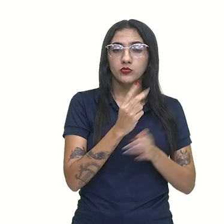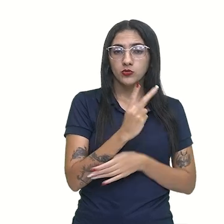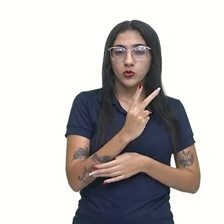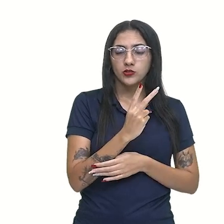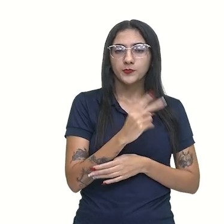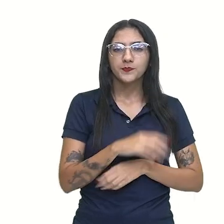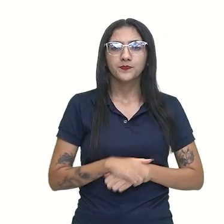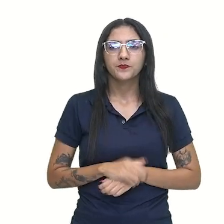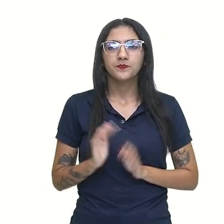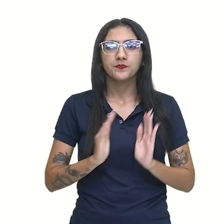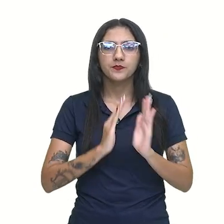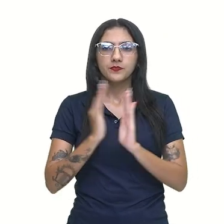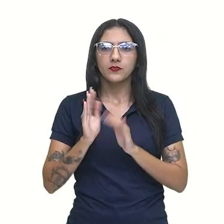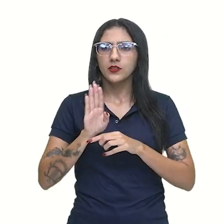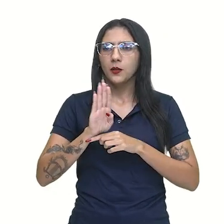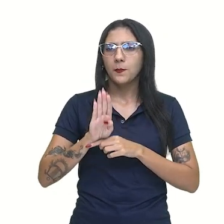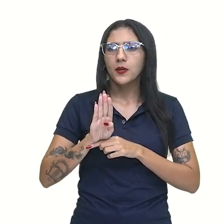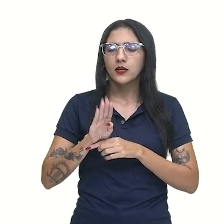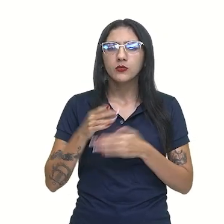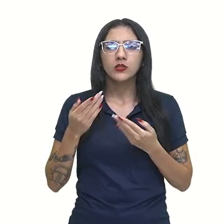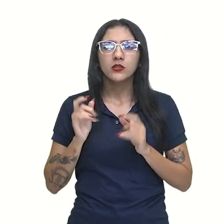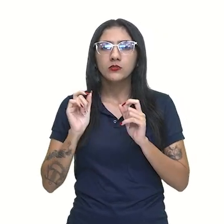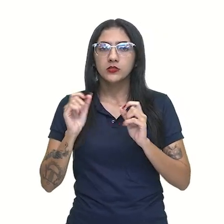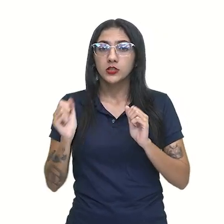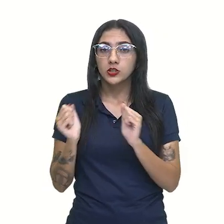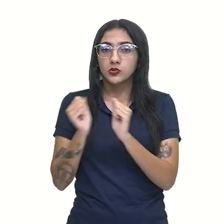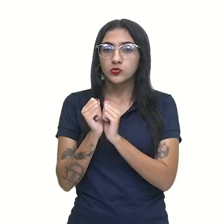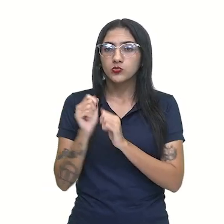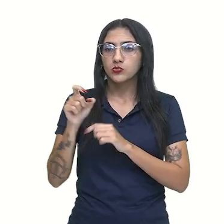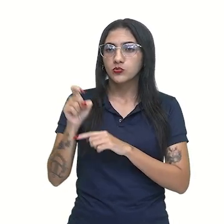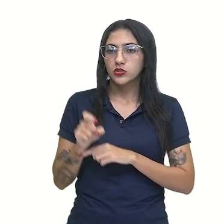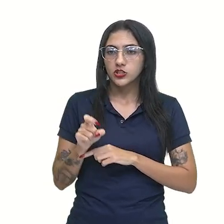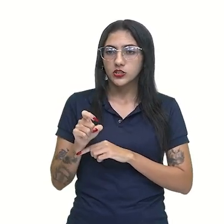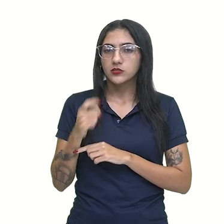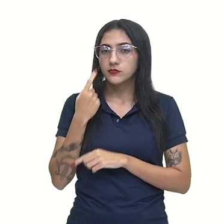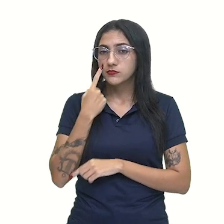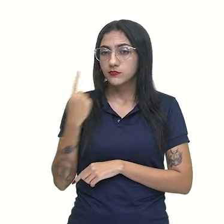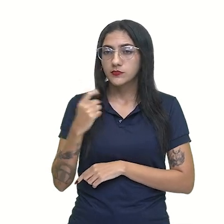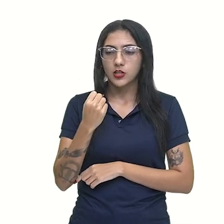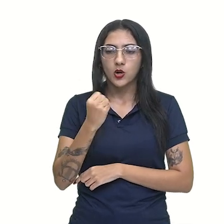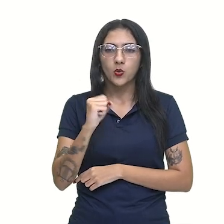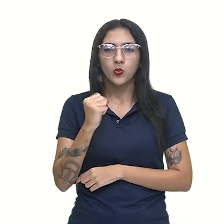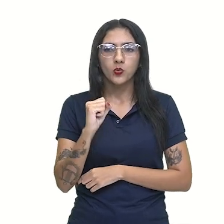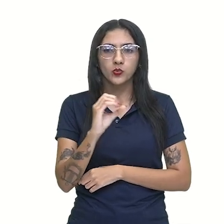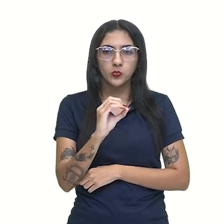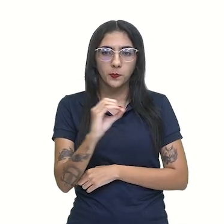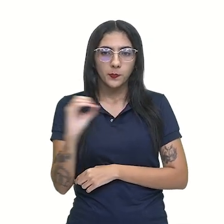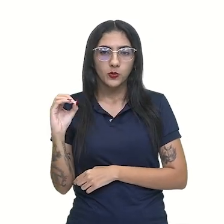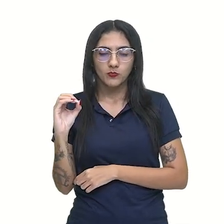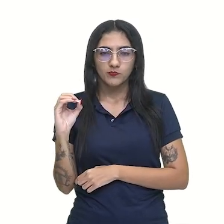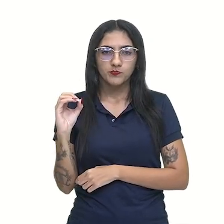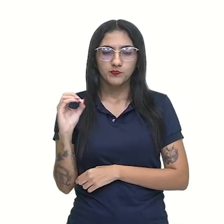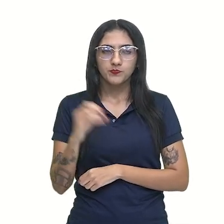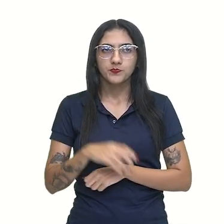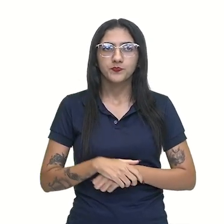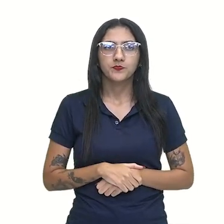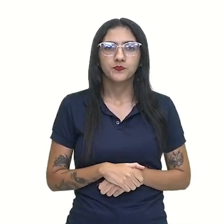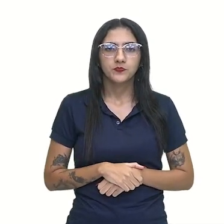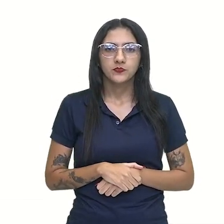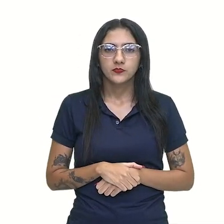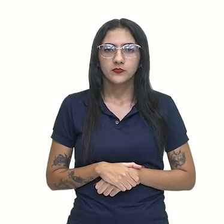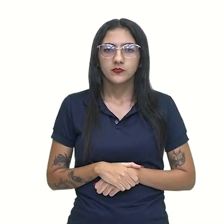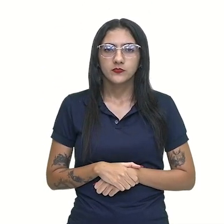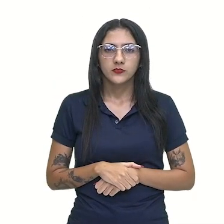né, que acompanha o x, ele vale 8.000. Nem precisa do C, também não tem,